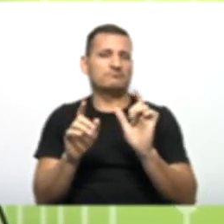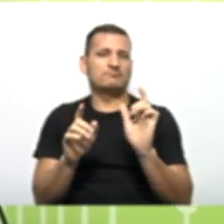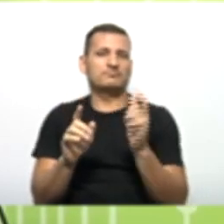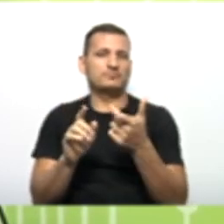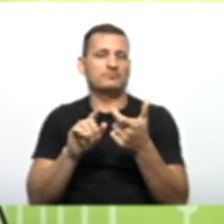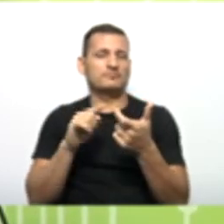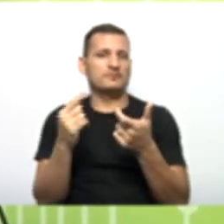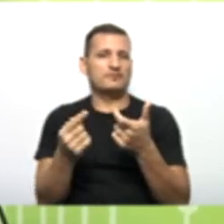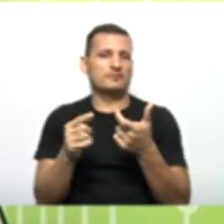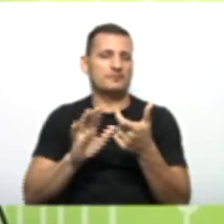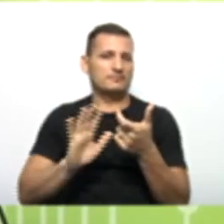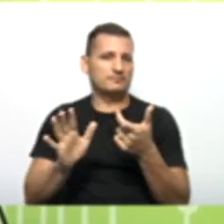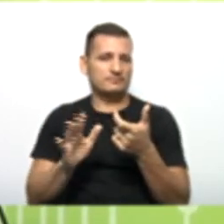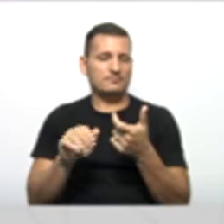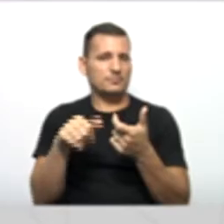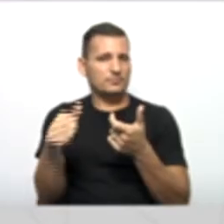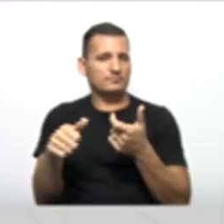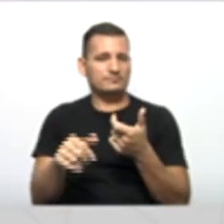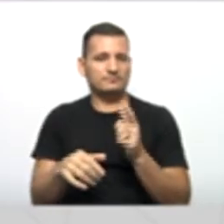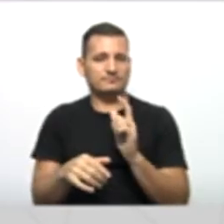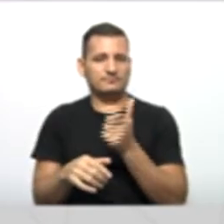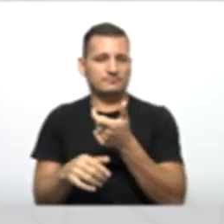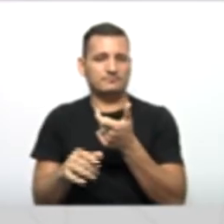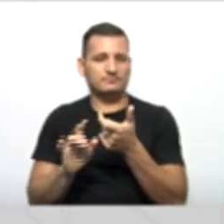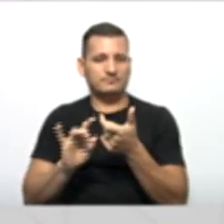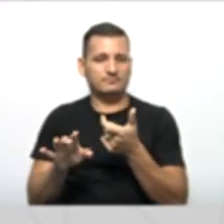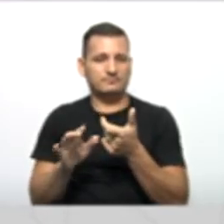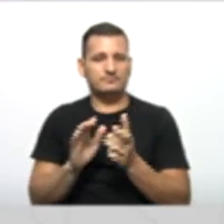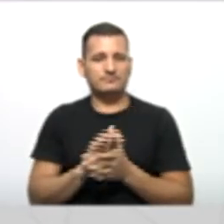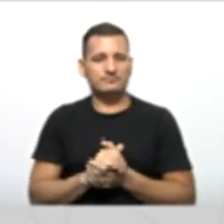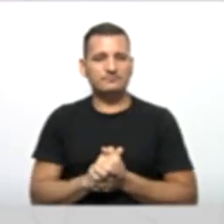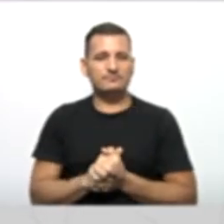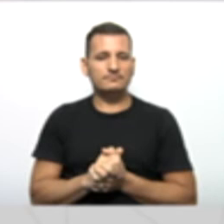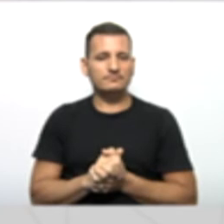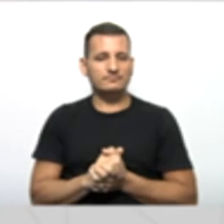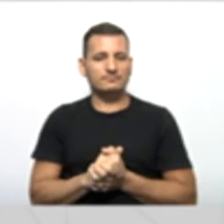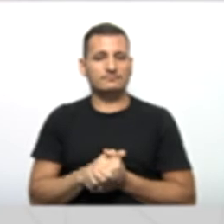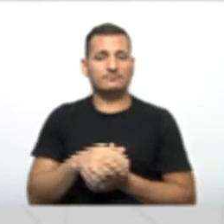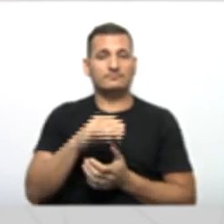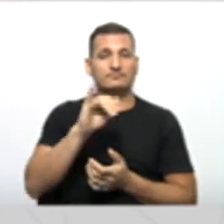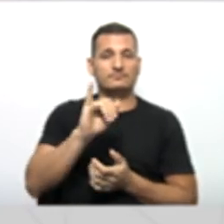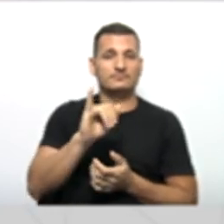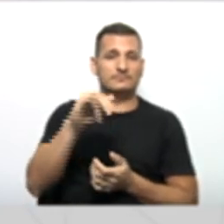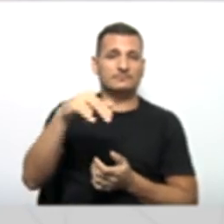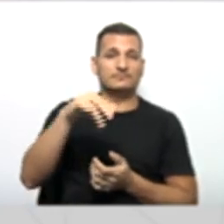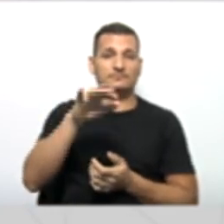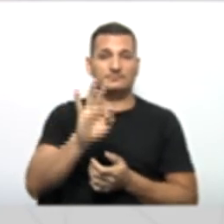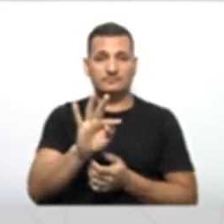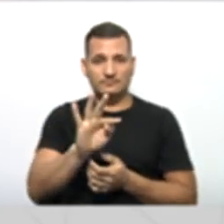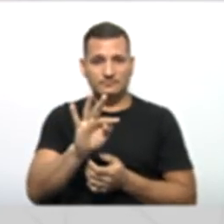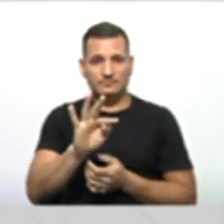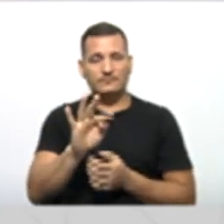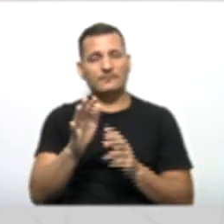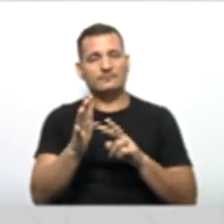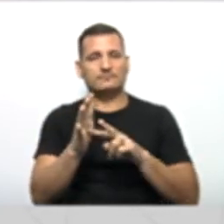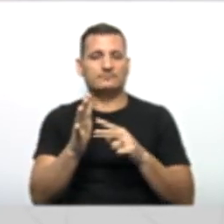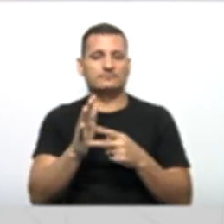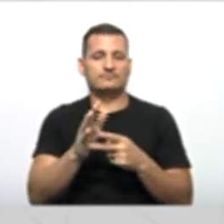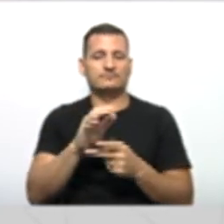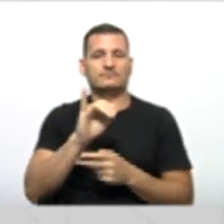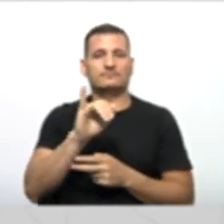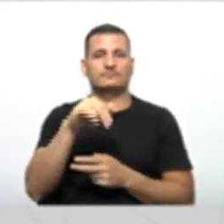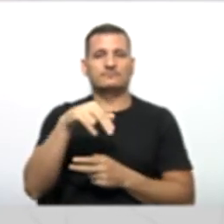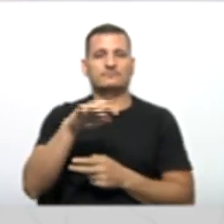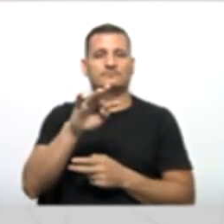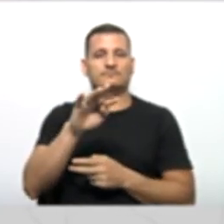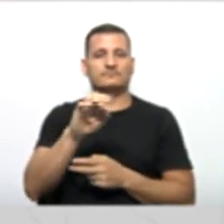inteiro olha só aqui no nosso código e ciente de entender